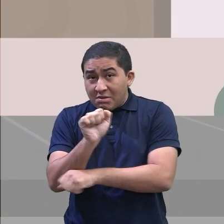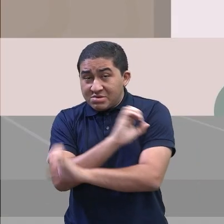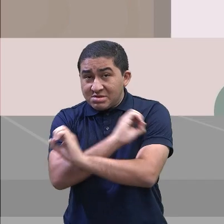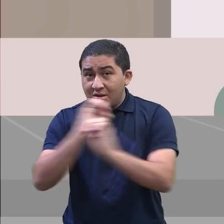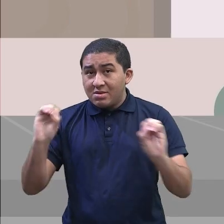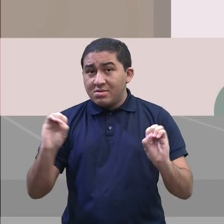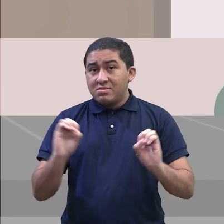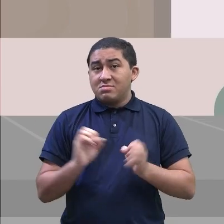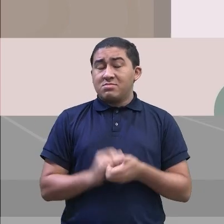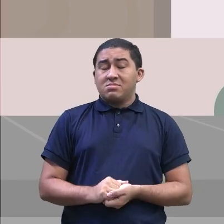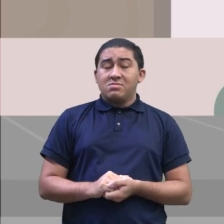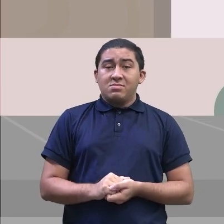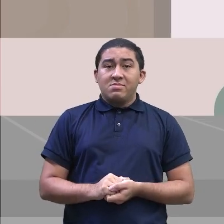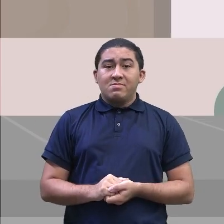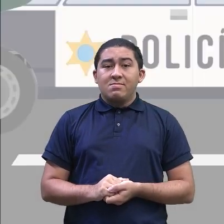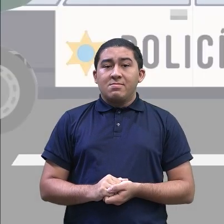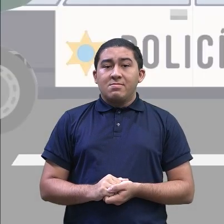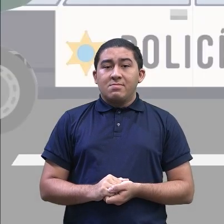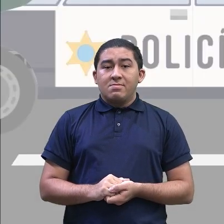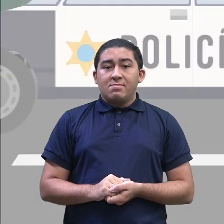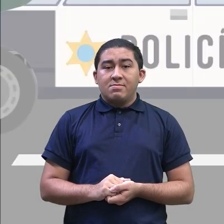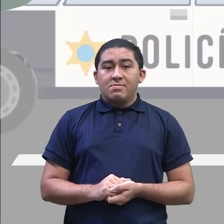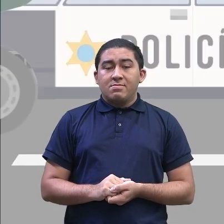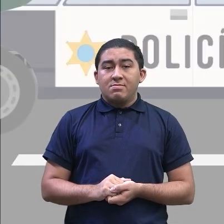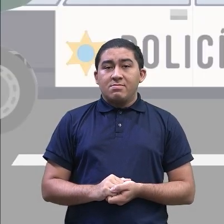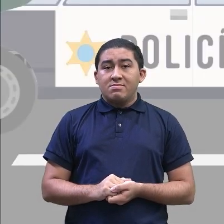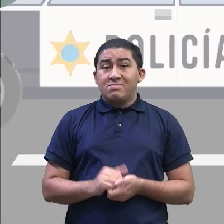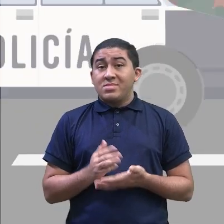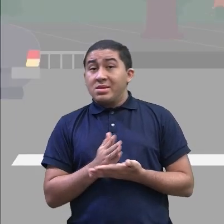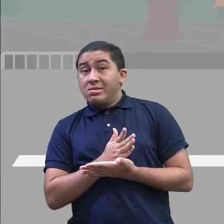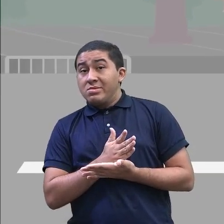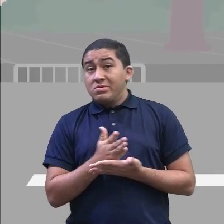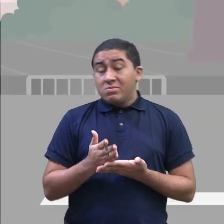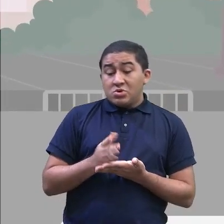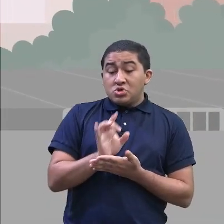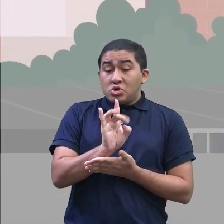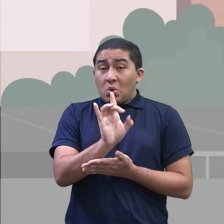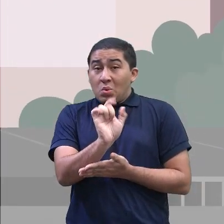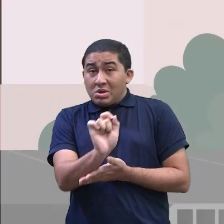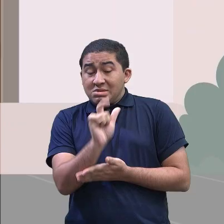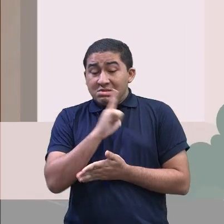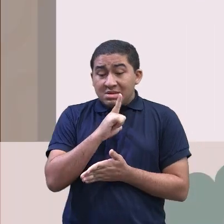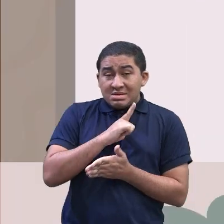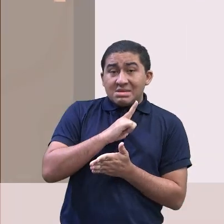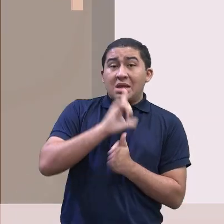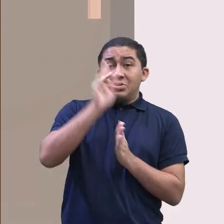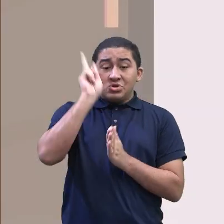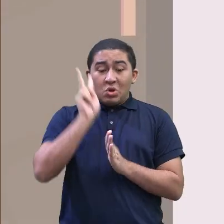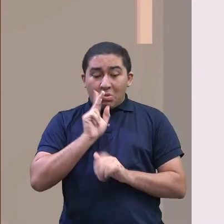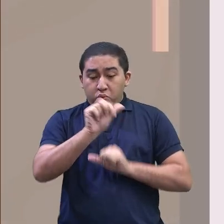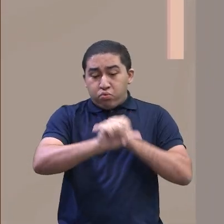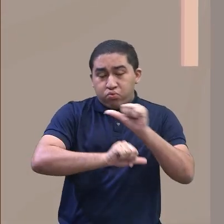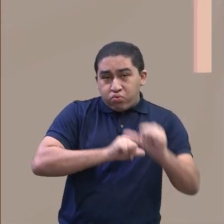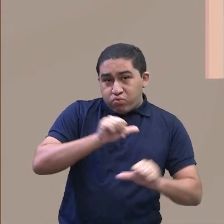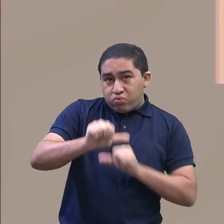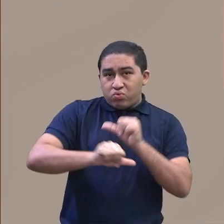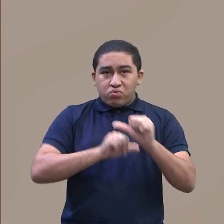ninguém disponível. Às vezes, é só mudando o roteiro que a história anda.